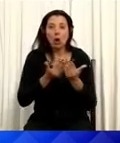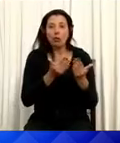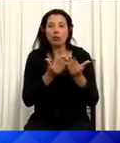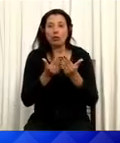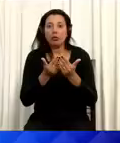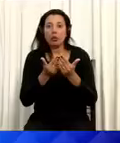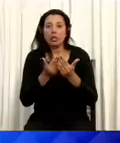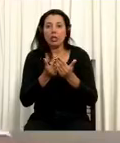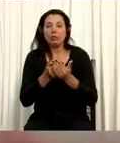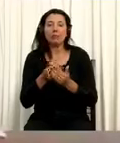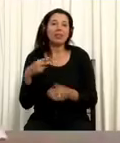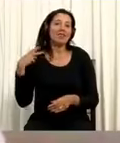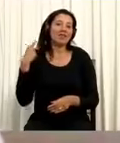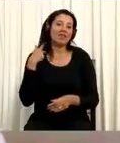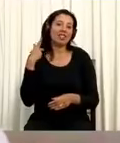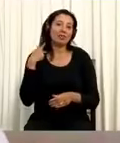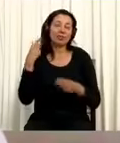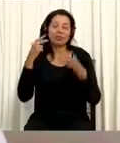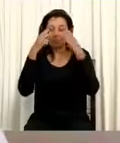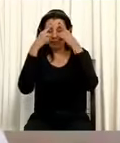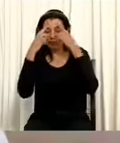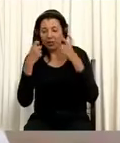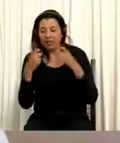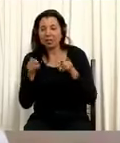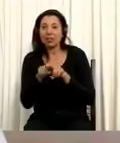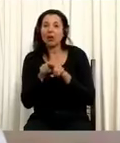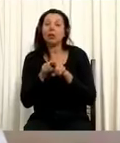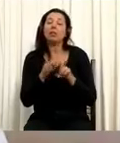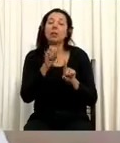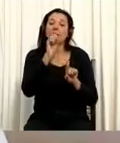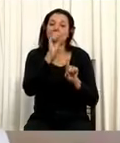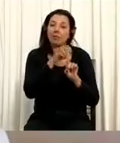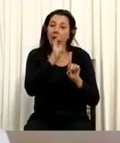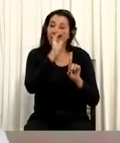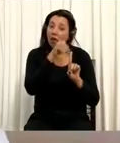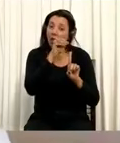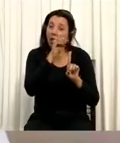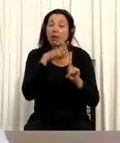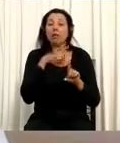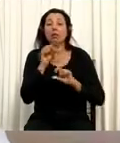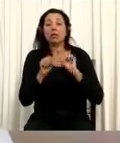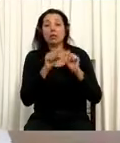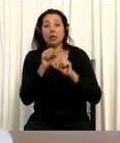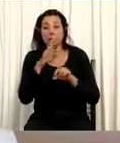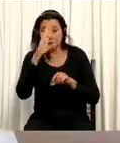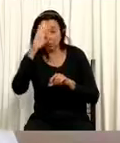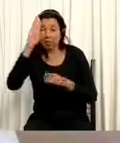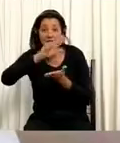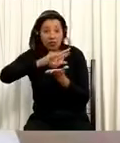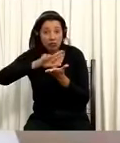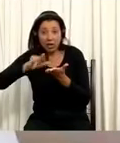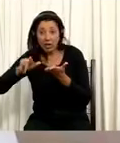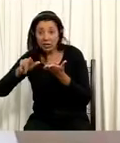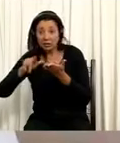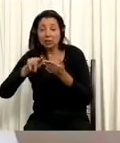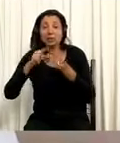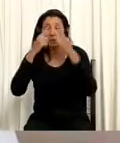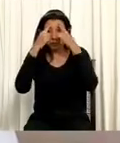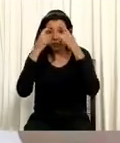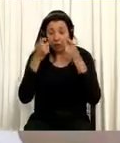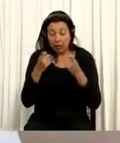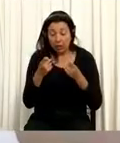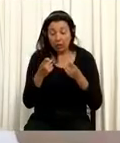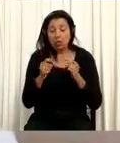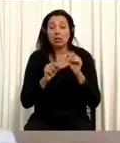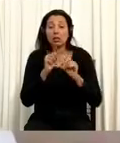vítimas de violência ou em situação de vulnerabilidade, né, com relação principalmente às várias formas de violência a que estão